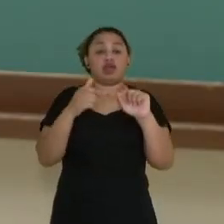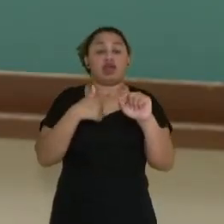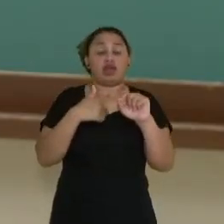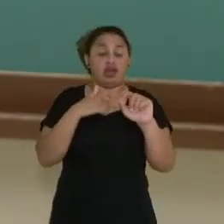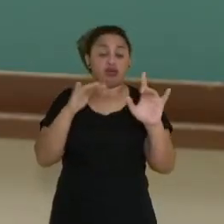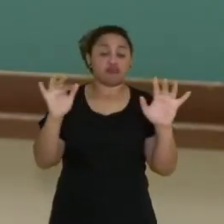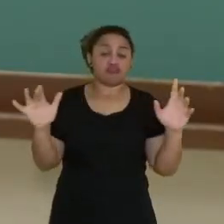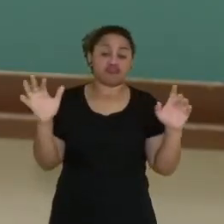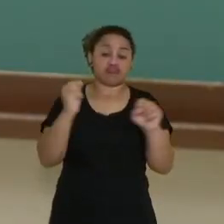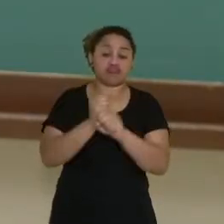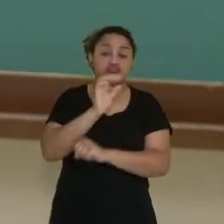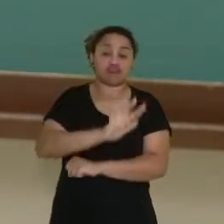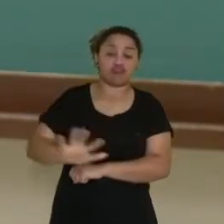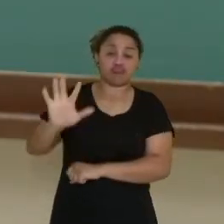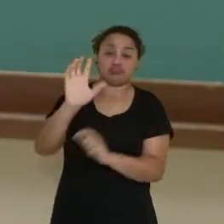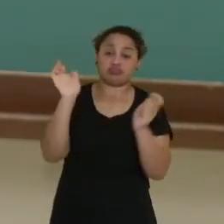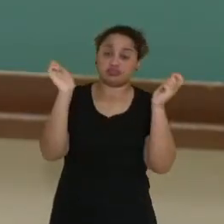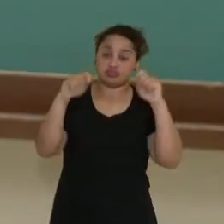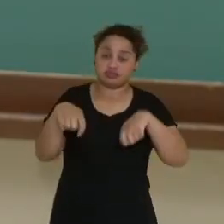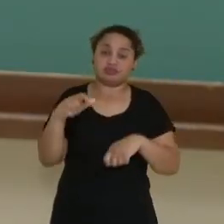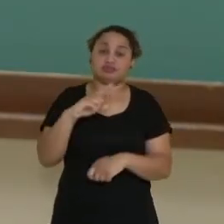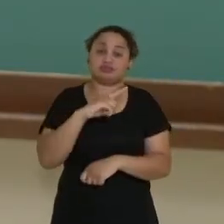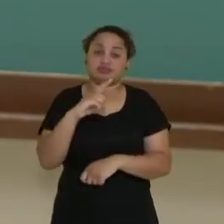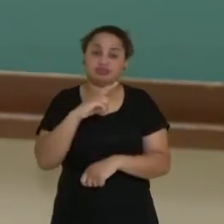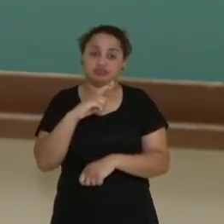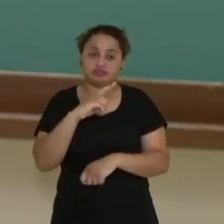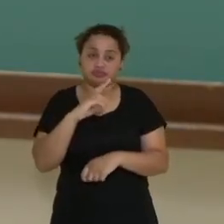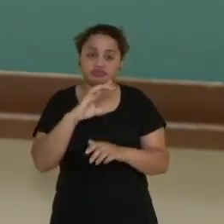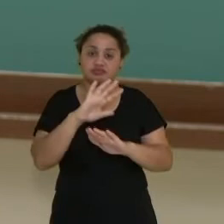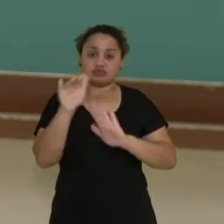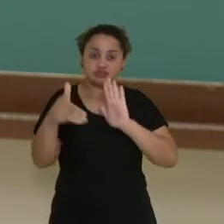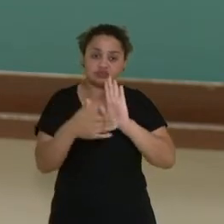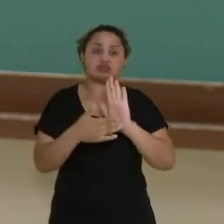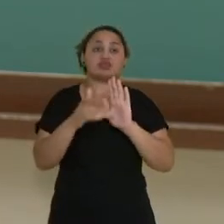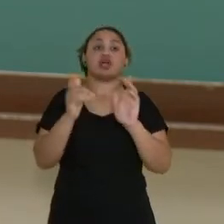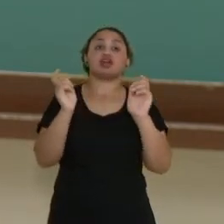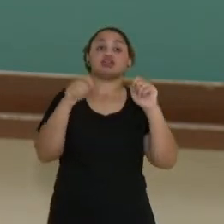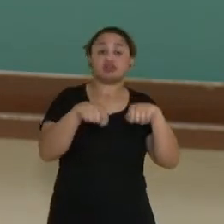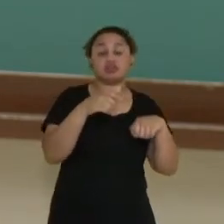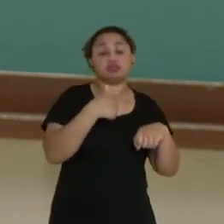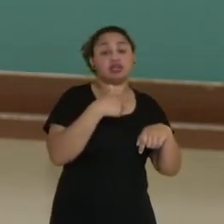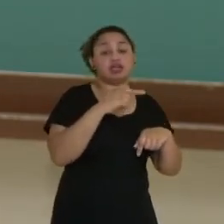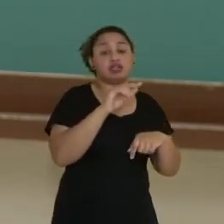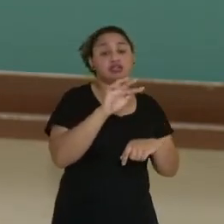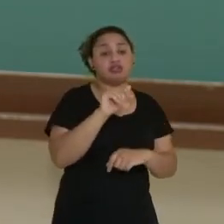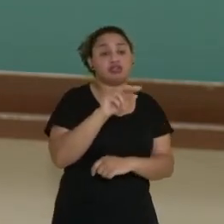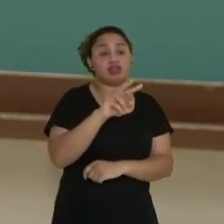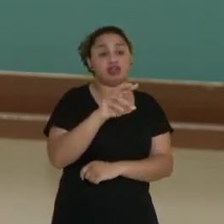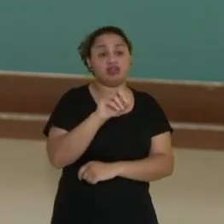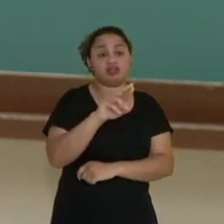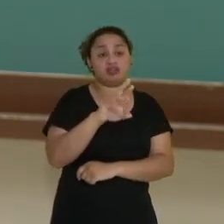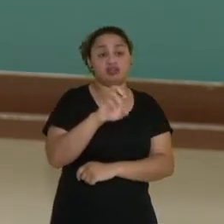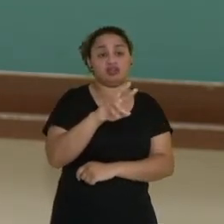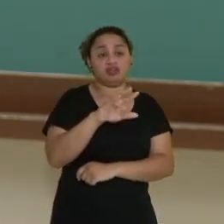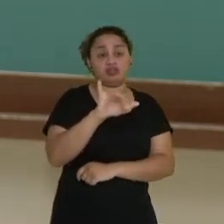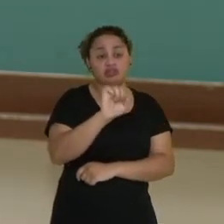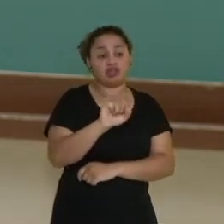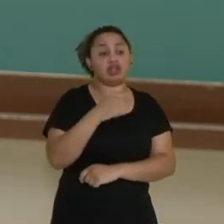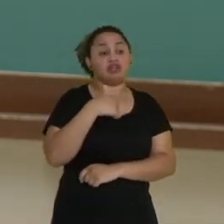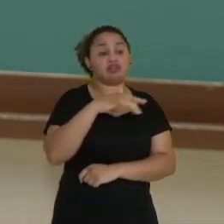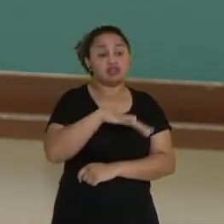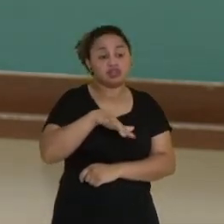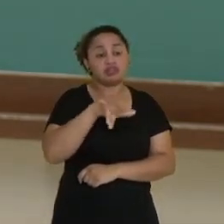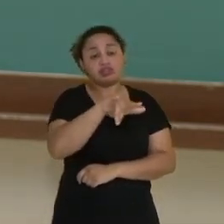meu total de possibilidades. As possibilidades favoráveis é a condição do meu